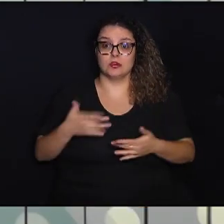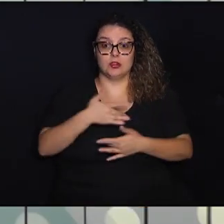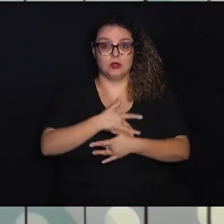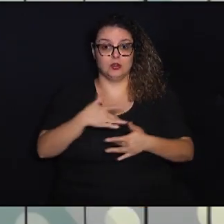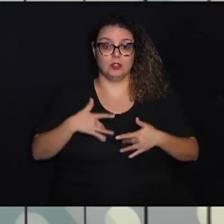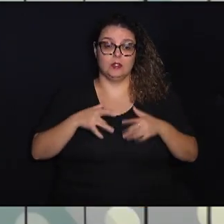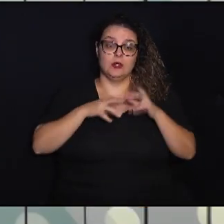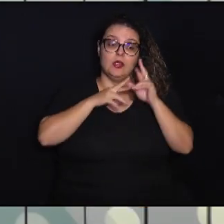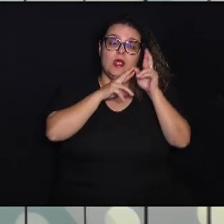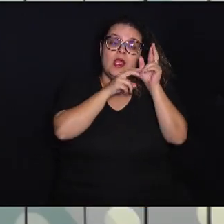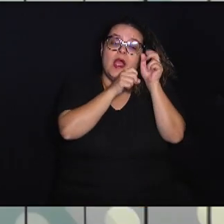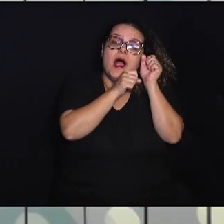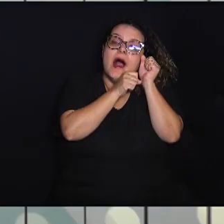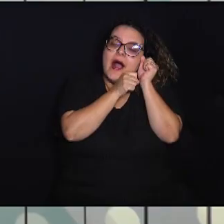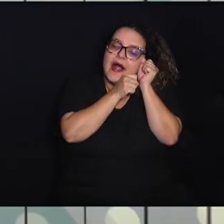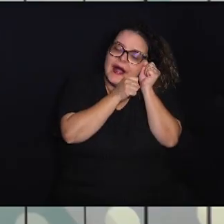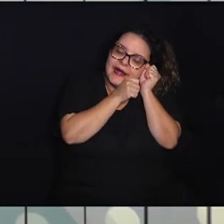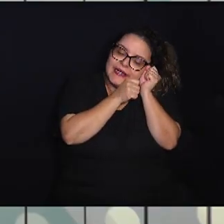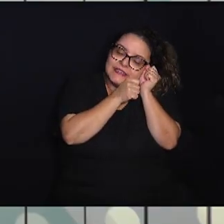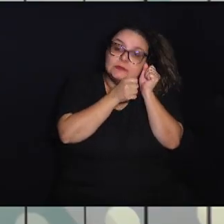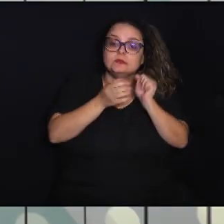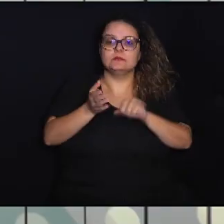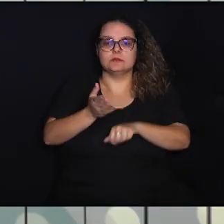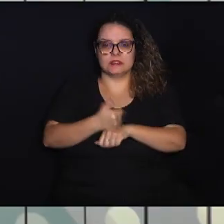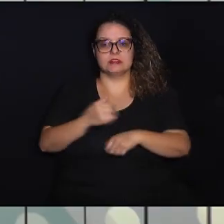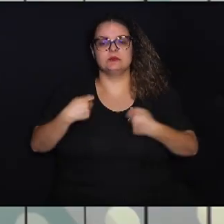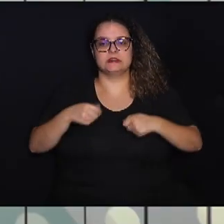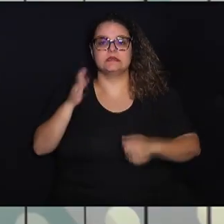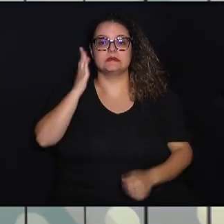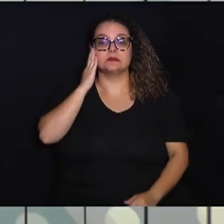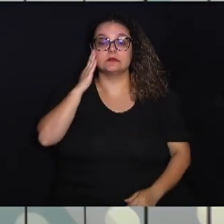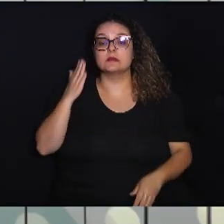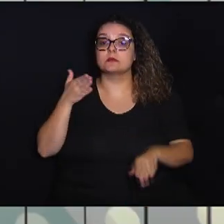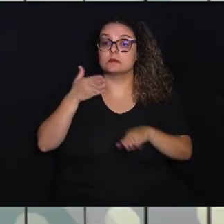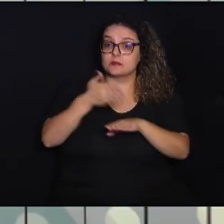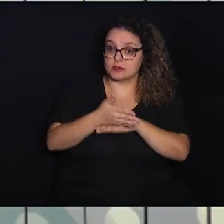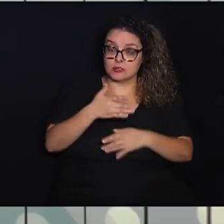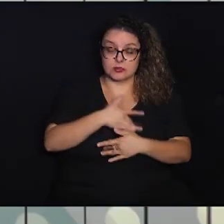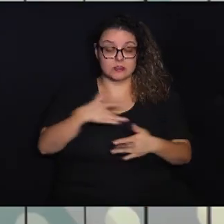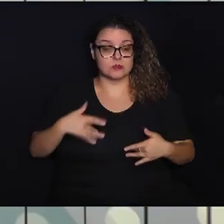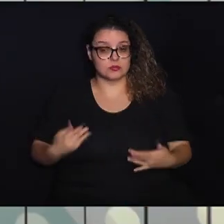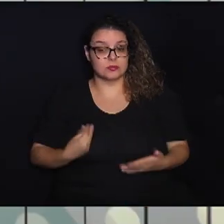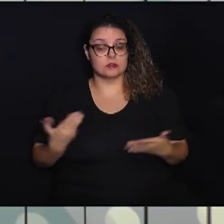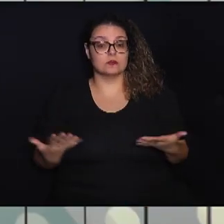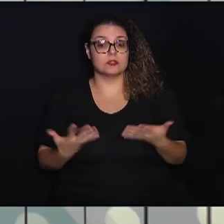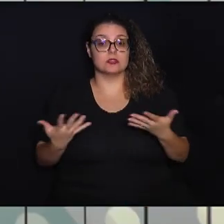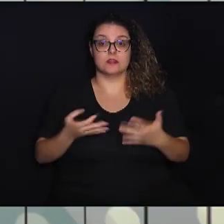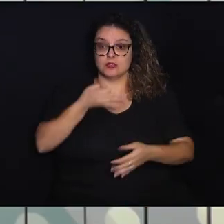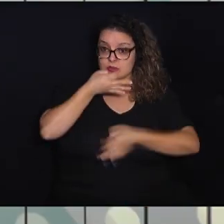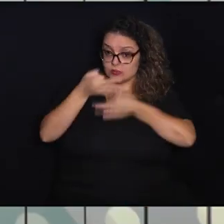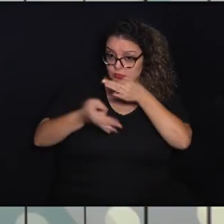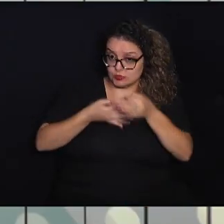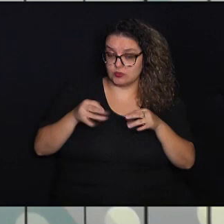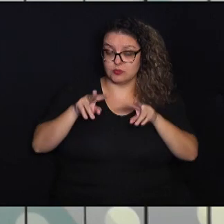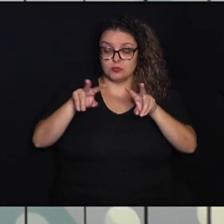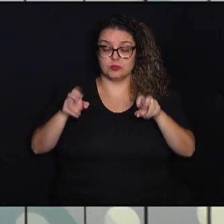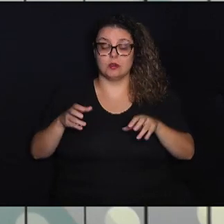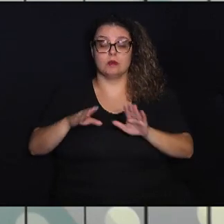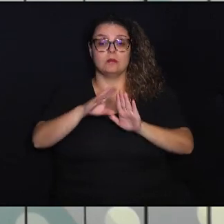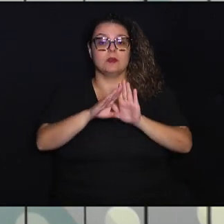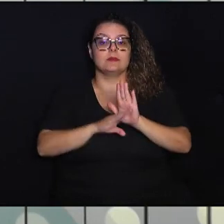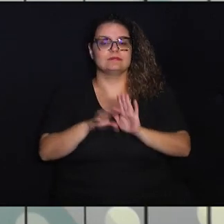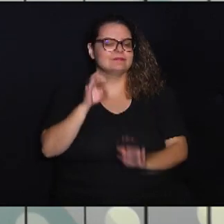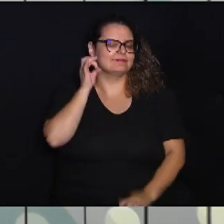do sono. Mas antes você precisa saber que para participar do Saúde à Vida e sugerir um tema para o programa é